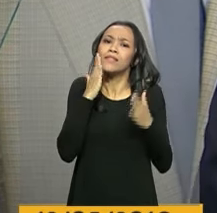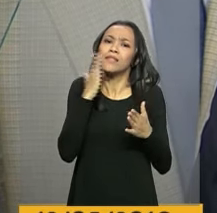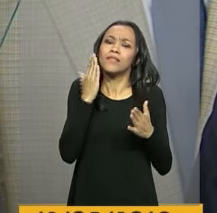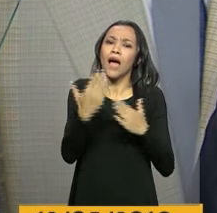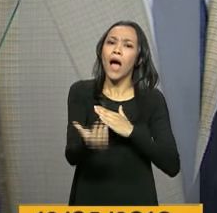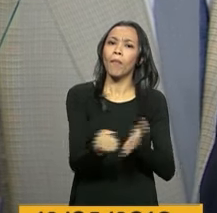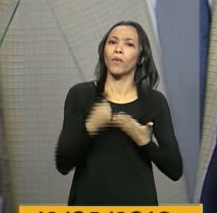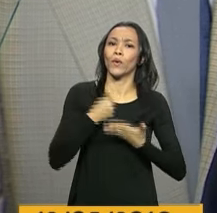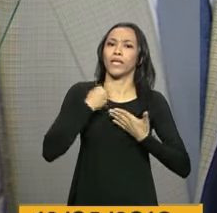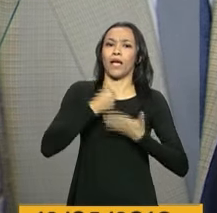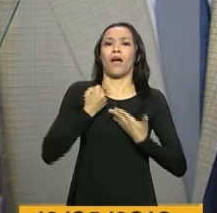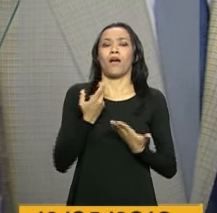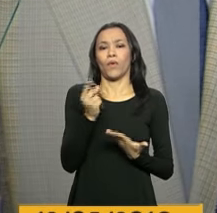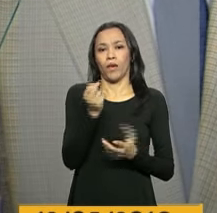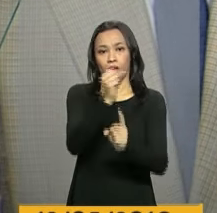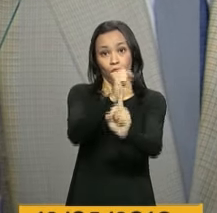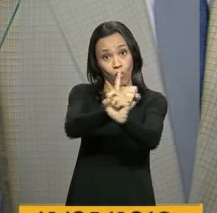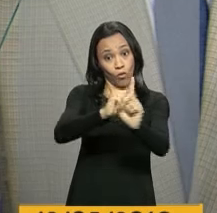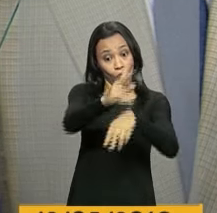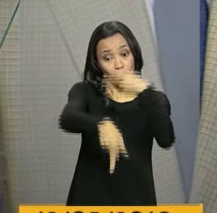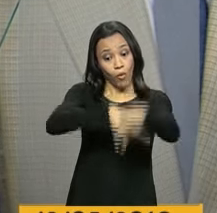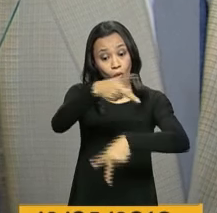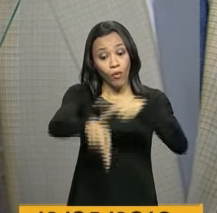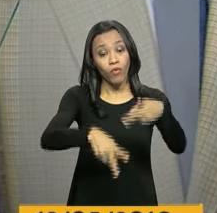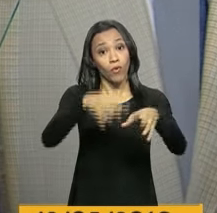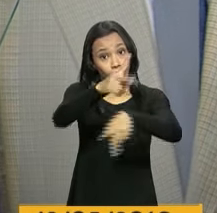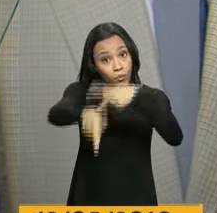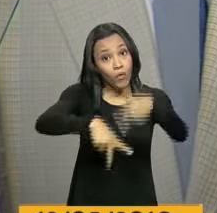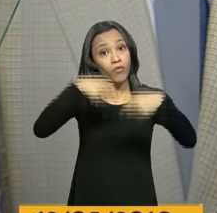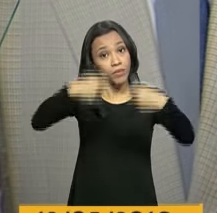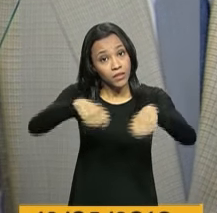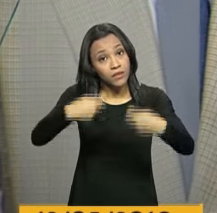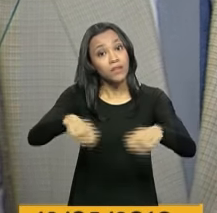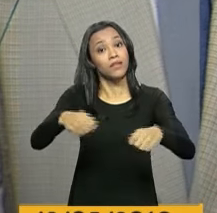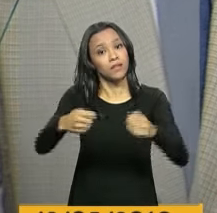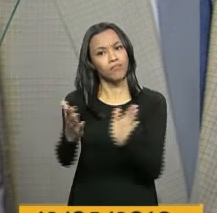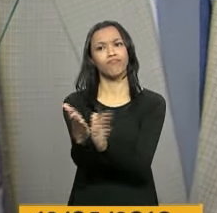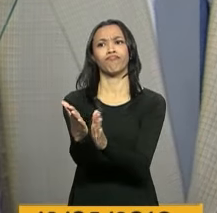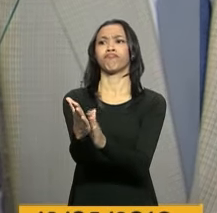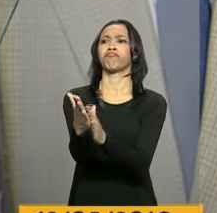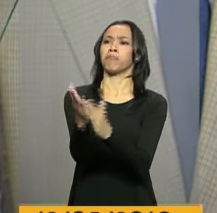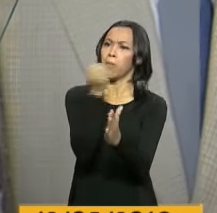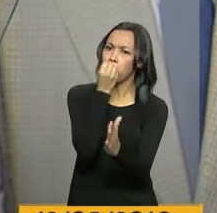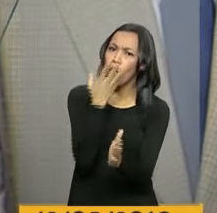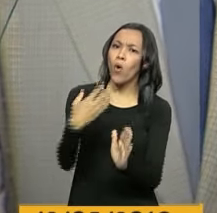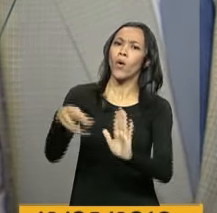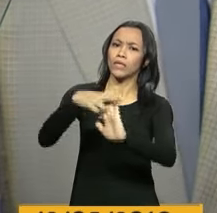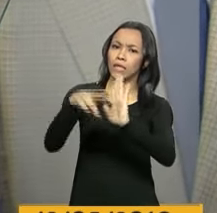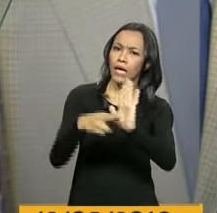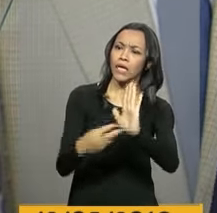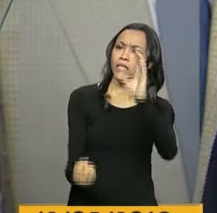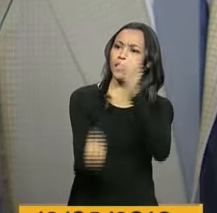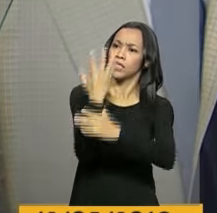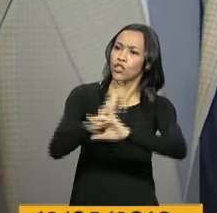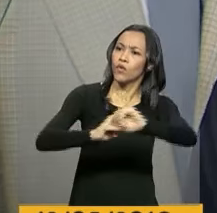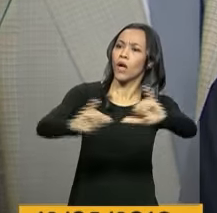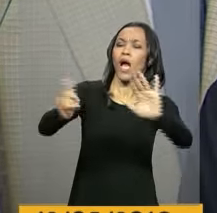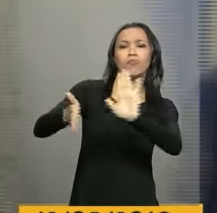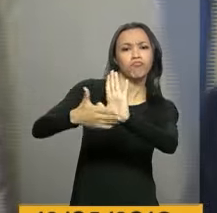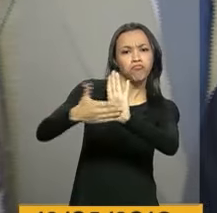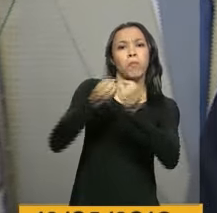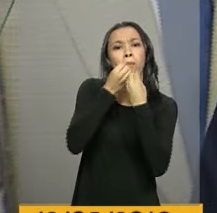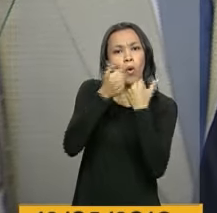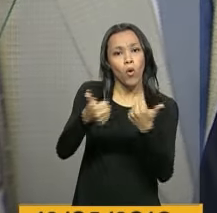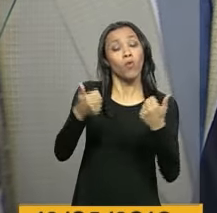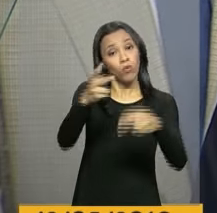o apoio do povo. O povo precisa colaborar e aplaudir as medidas que venhamos a tomar. E,